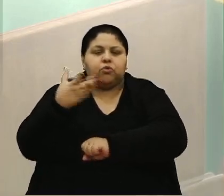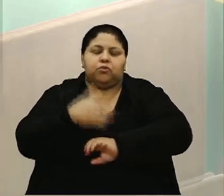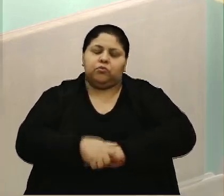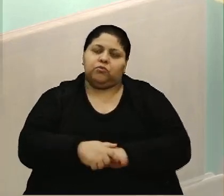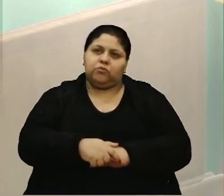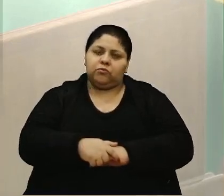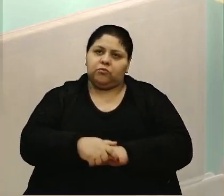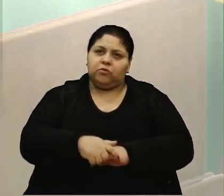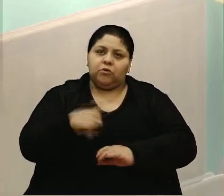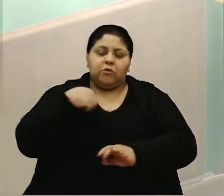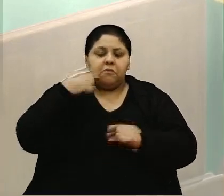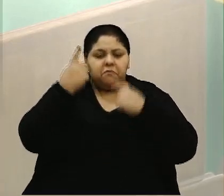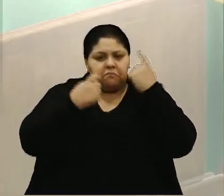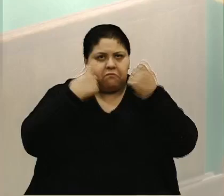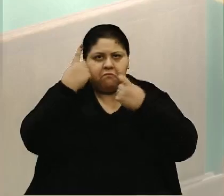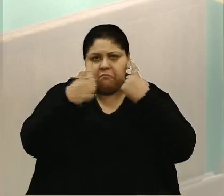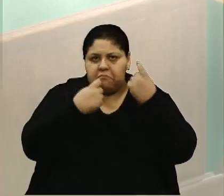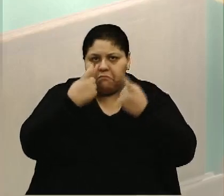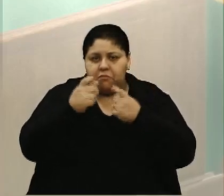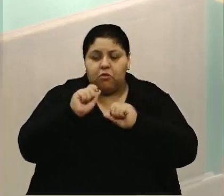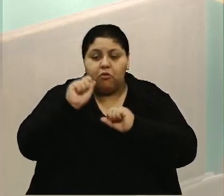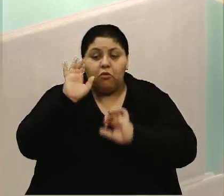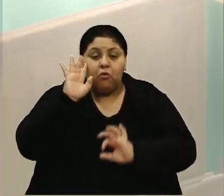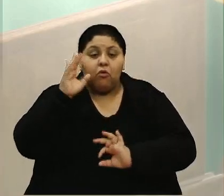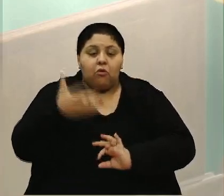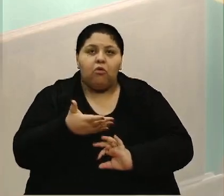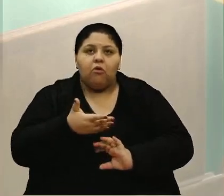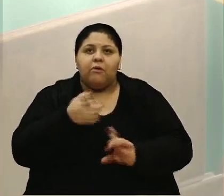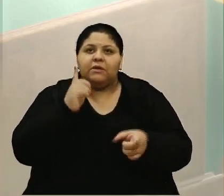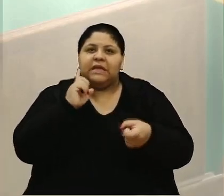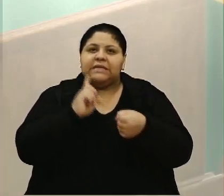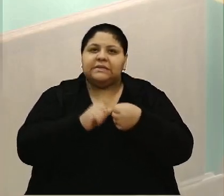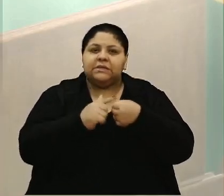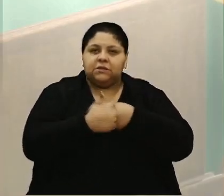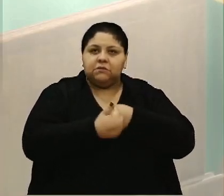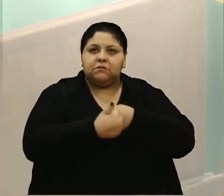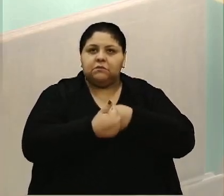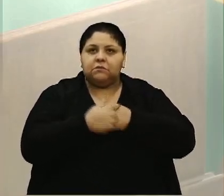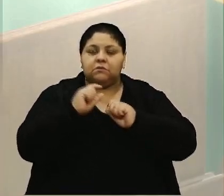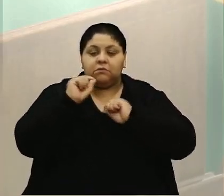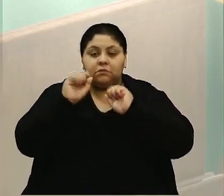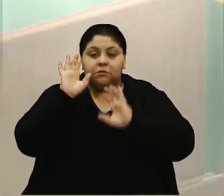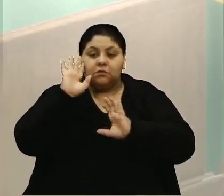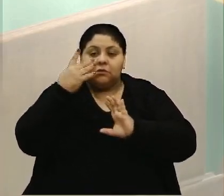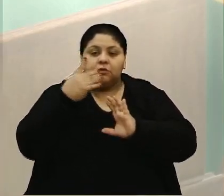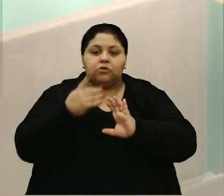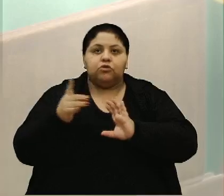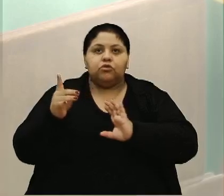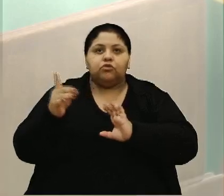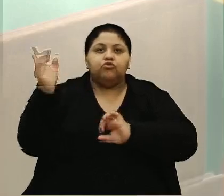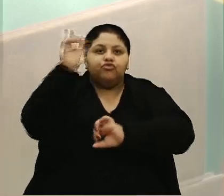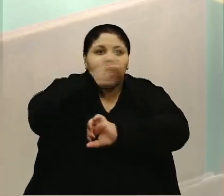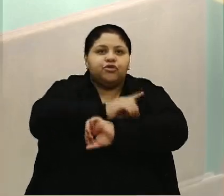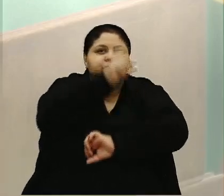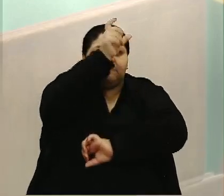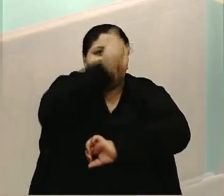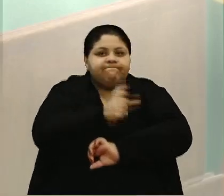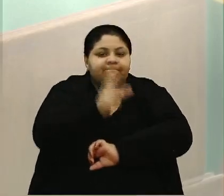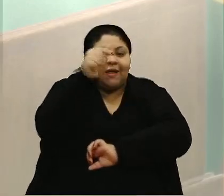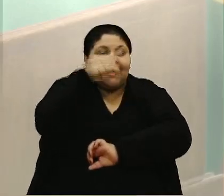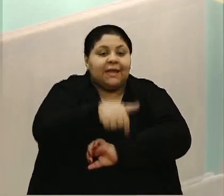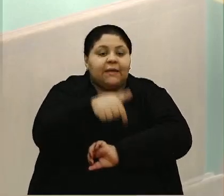Então eu me preocupo muito com aquilo que está acontecendo na cidade, aquilo que está acontecendo no dia a dia das pessoas,